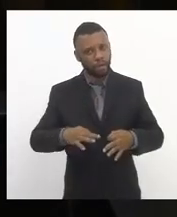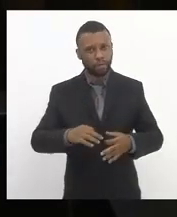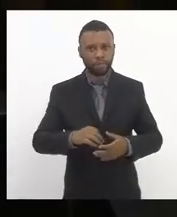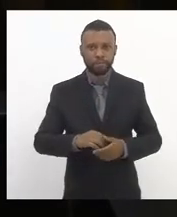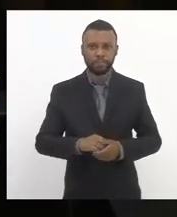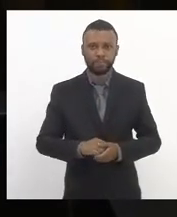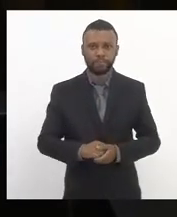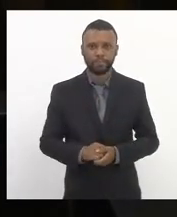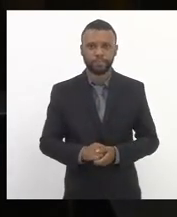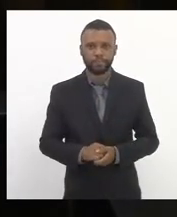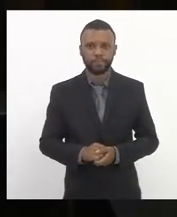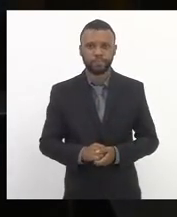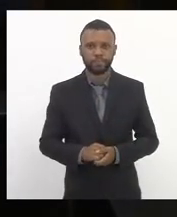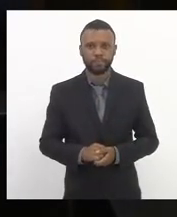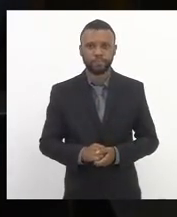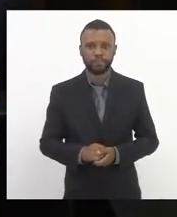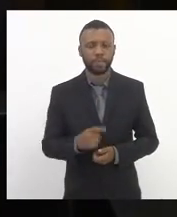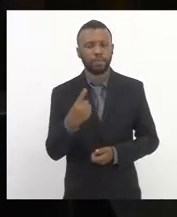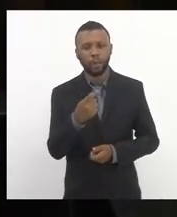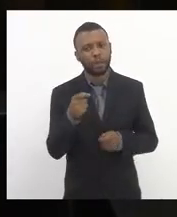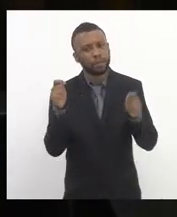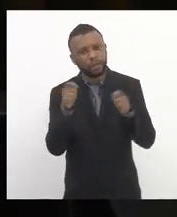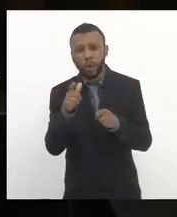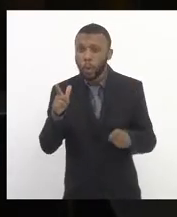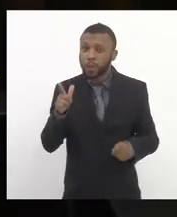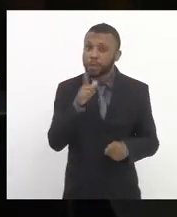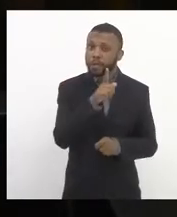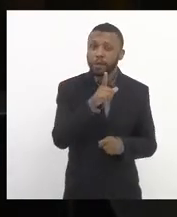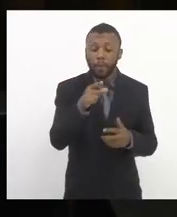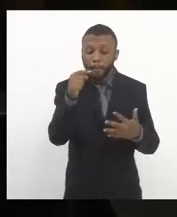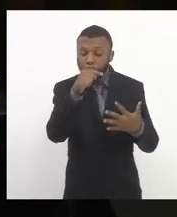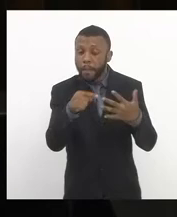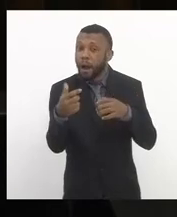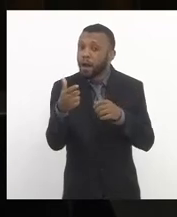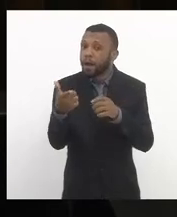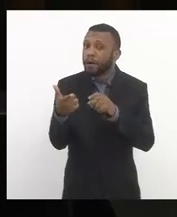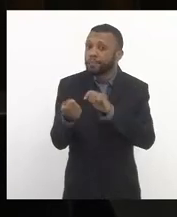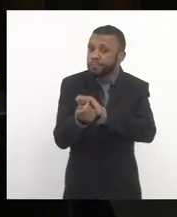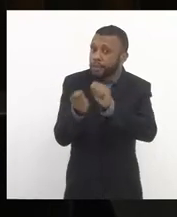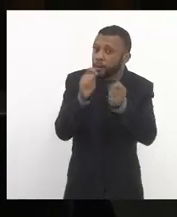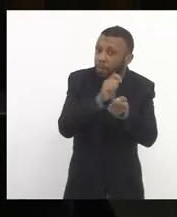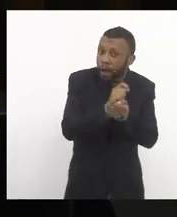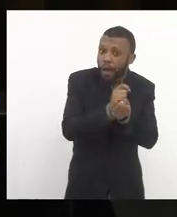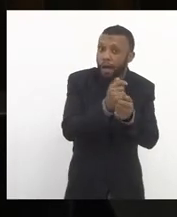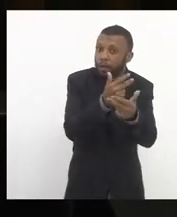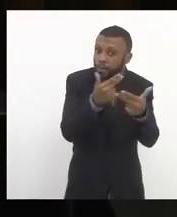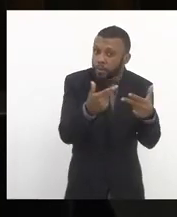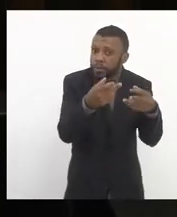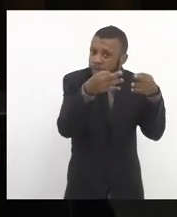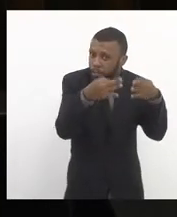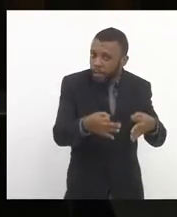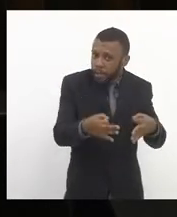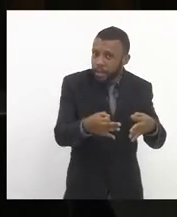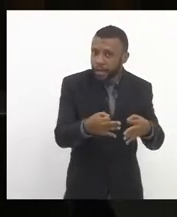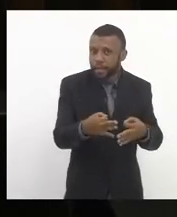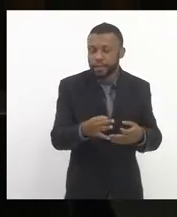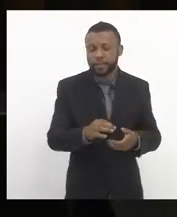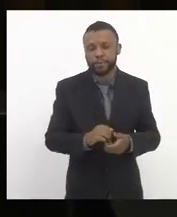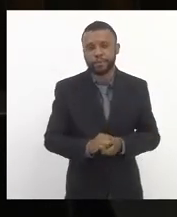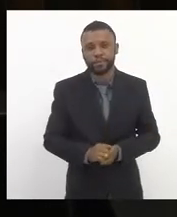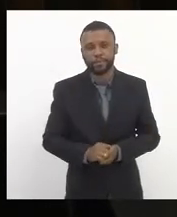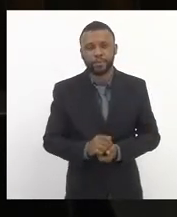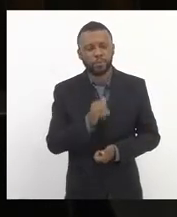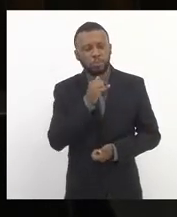celeridade, e que nós consigamos colocar os pontos nos is. Uma triste realidade para o Rio de